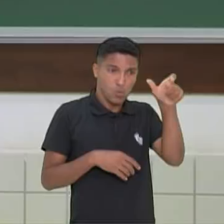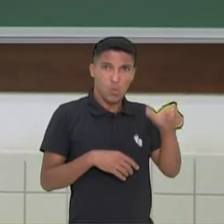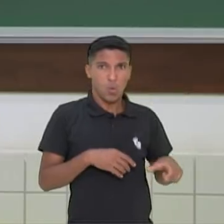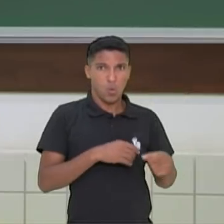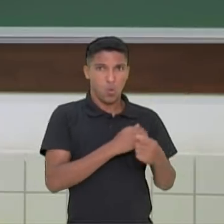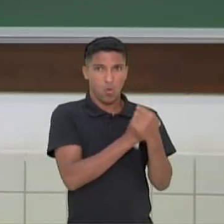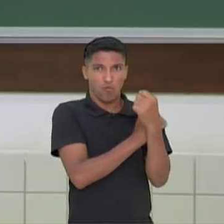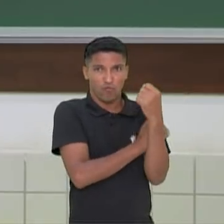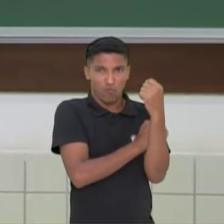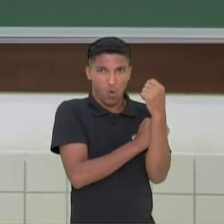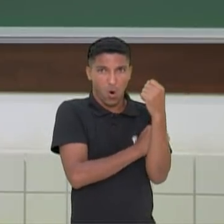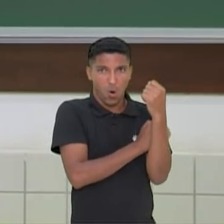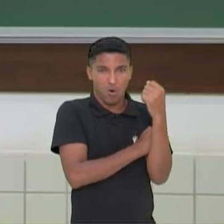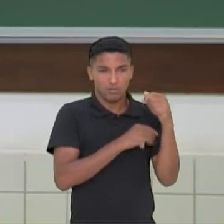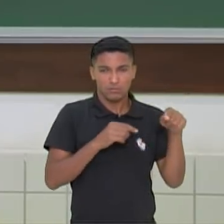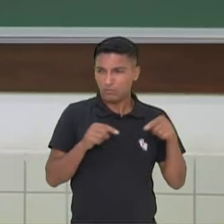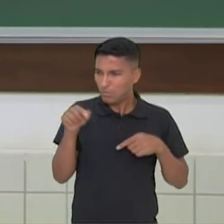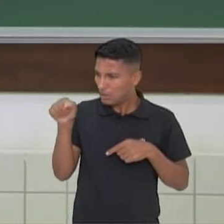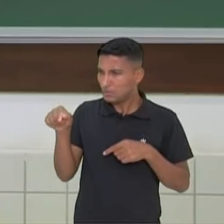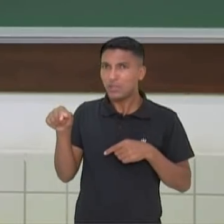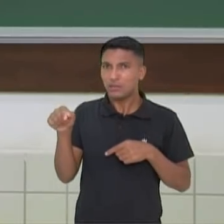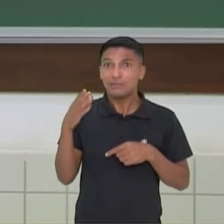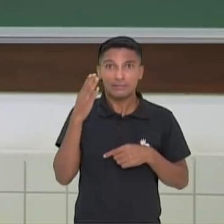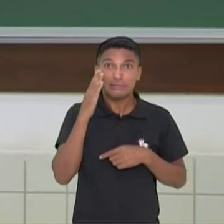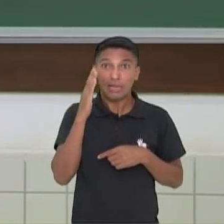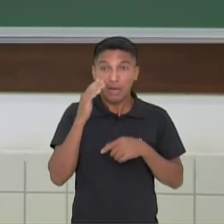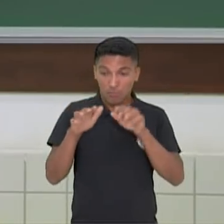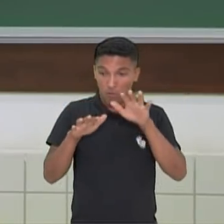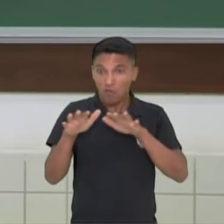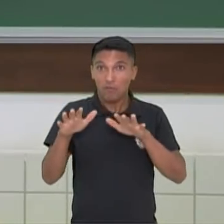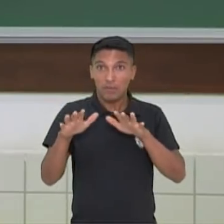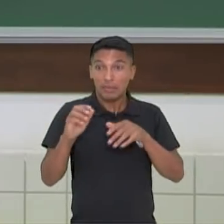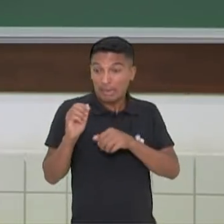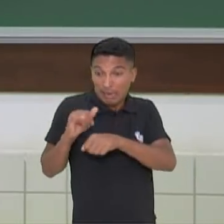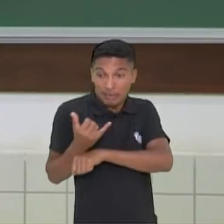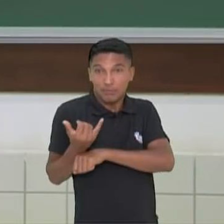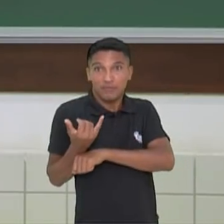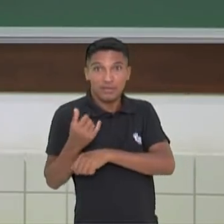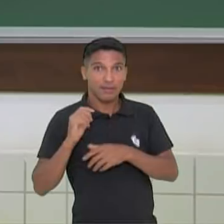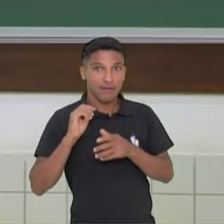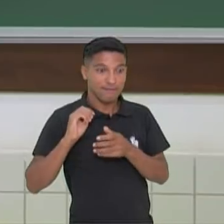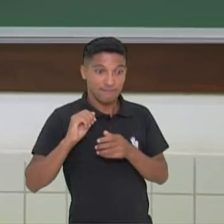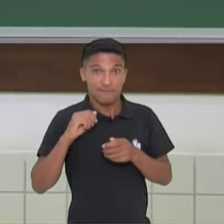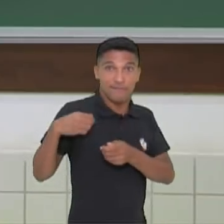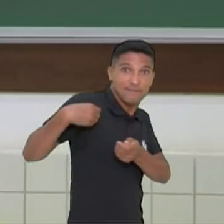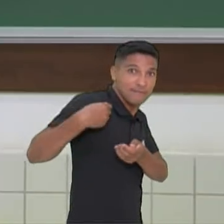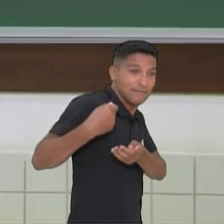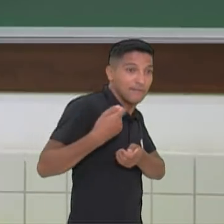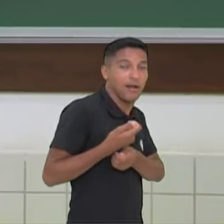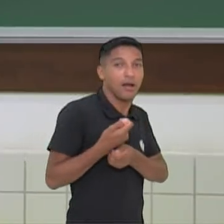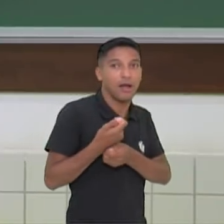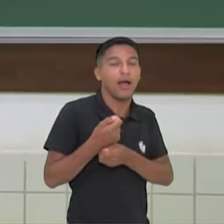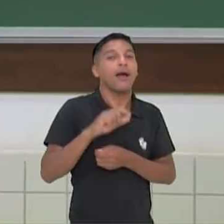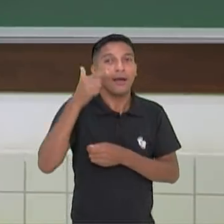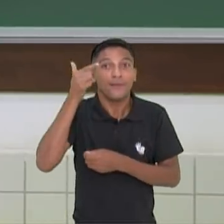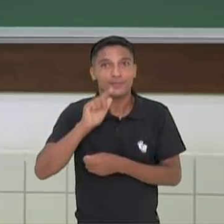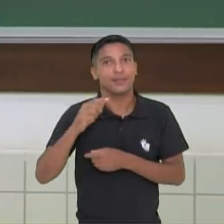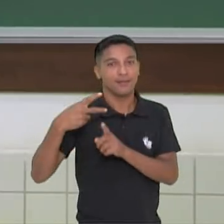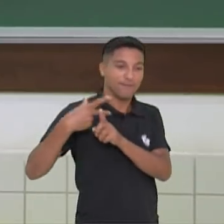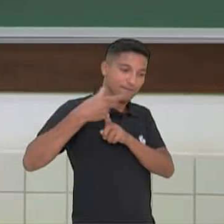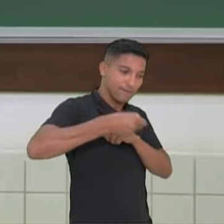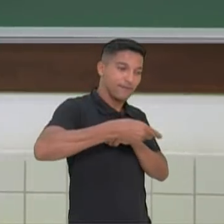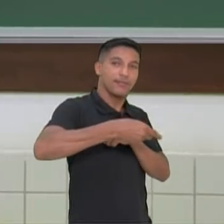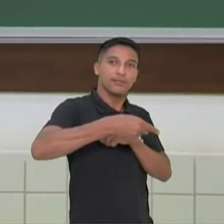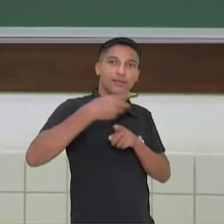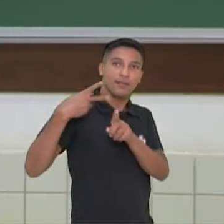oponente, mas que quando executam uma técnica com maestria, acabam derrubando esse